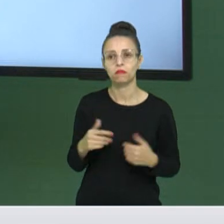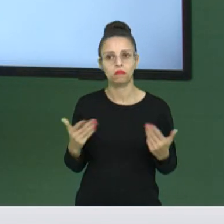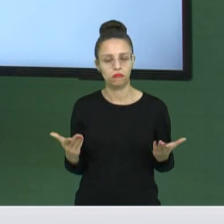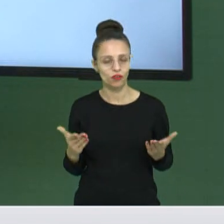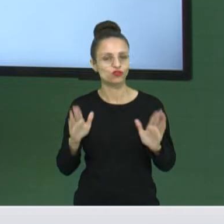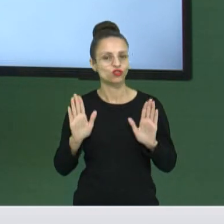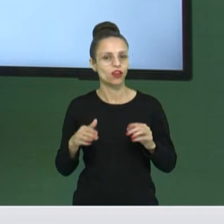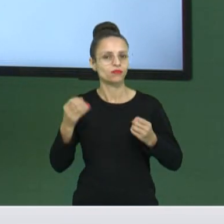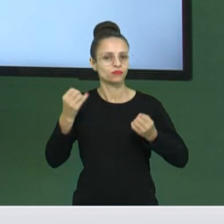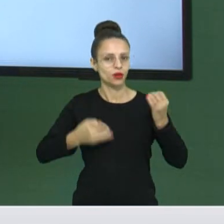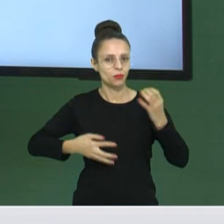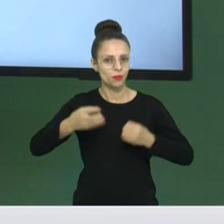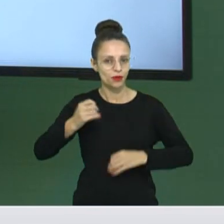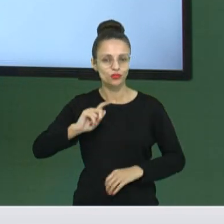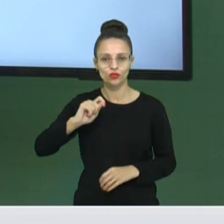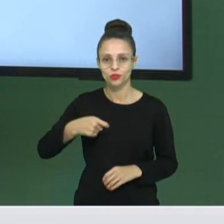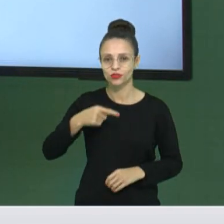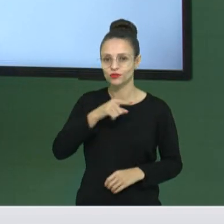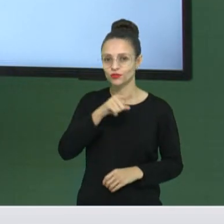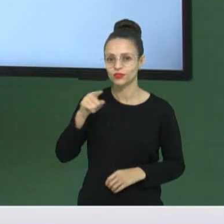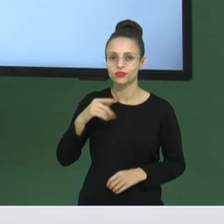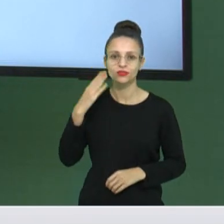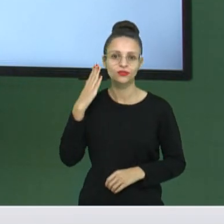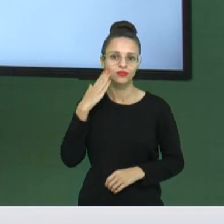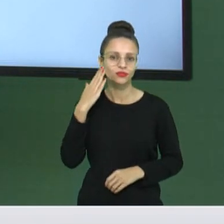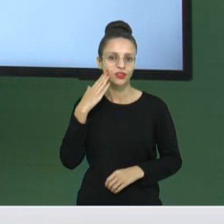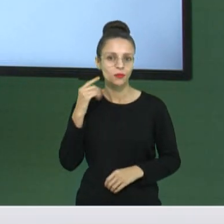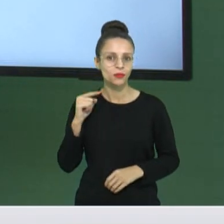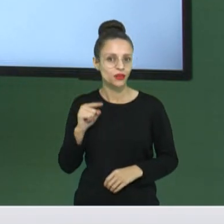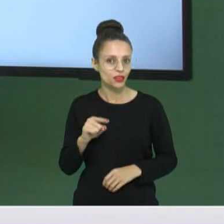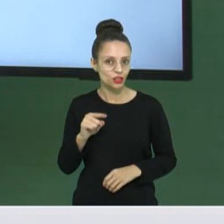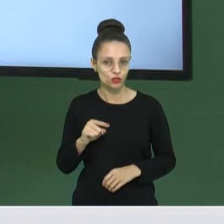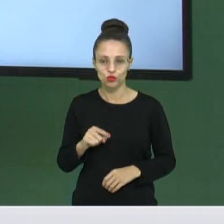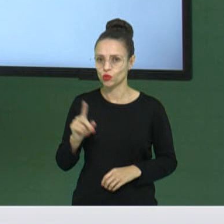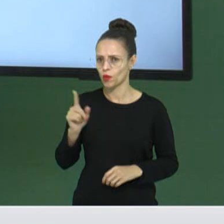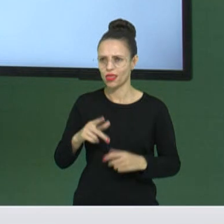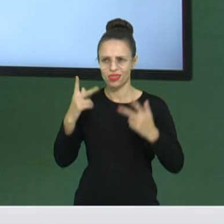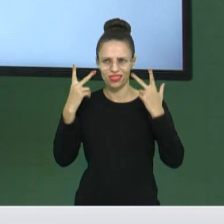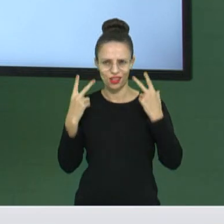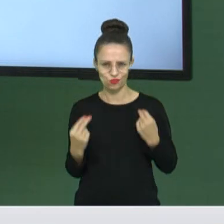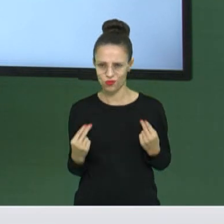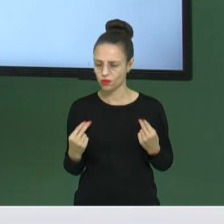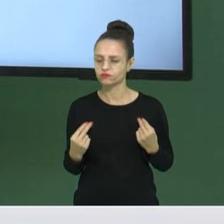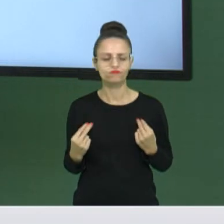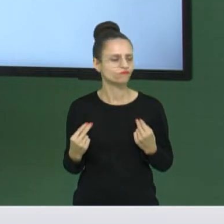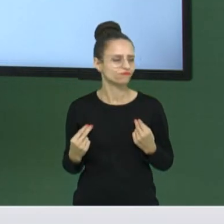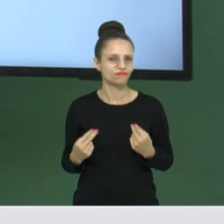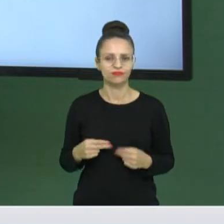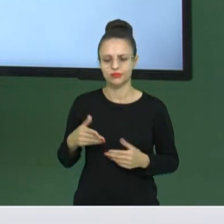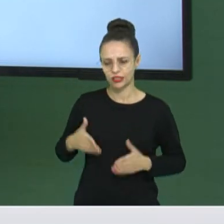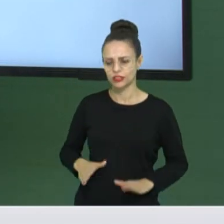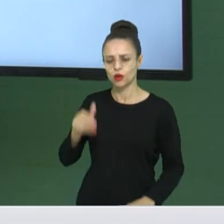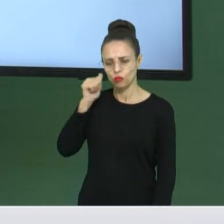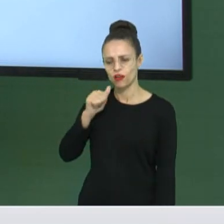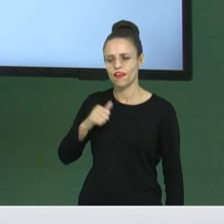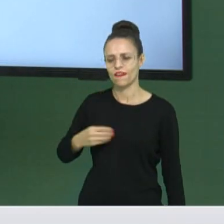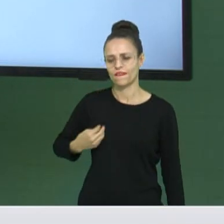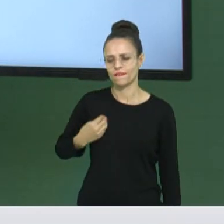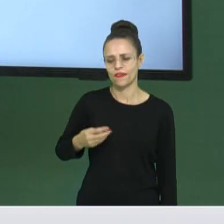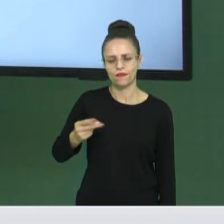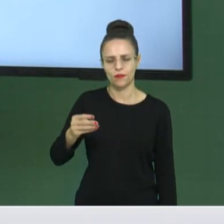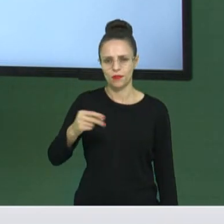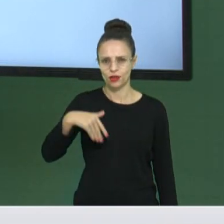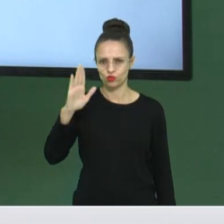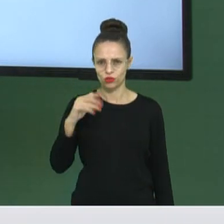já conversamos sobre isso. Vocês sabem que essa é uma causa que não é uma causa natural, né? Nasceu mulher, vai viver mais que os